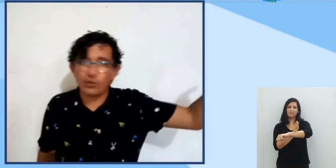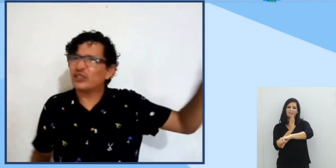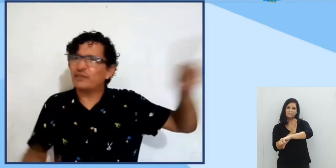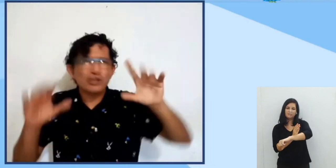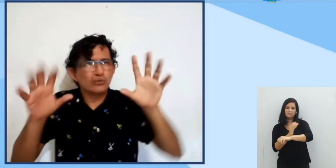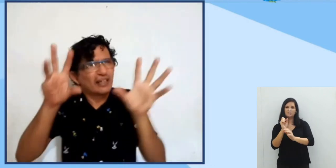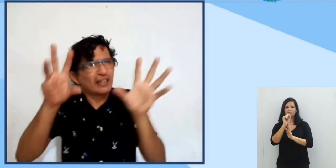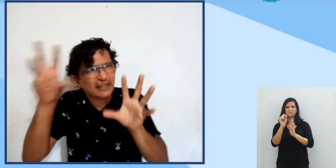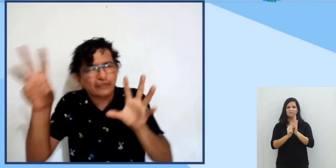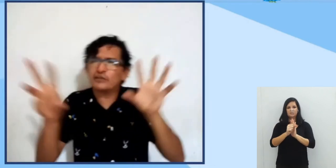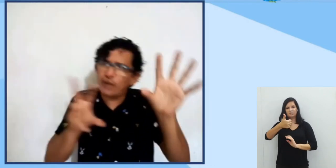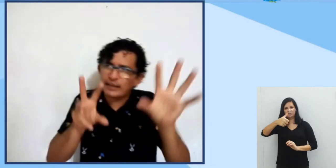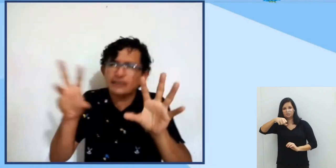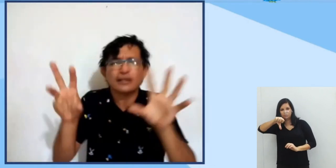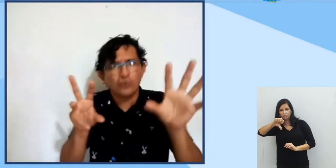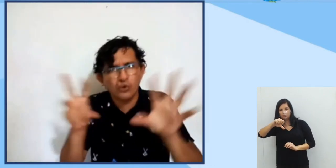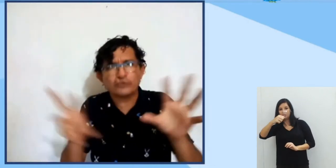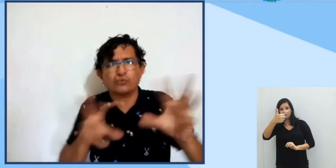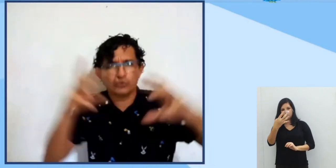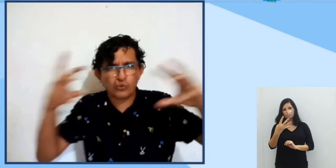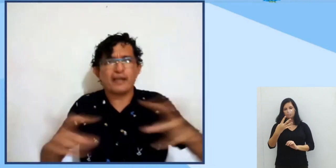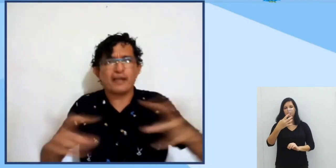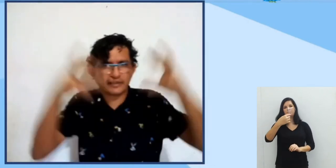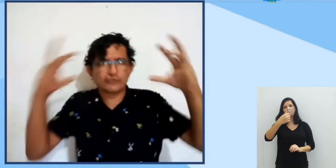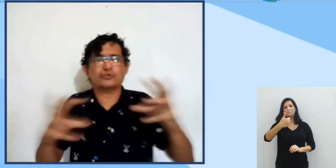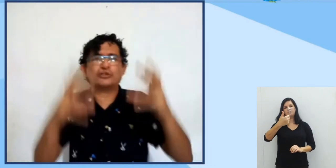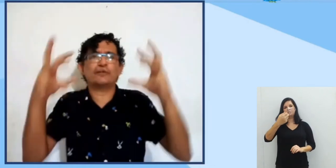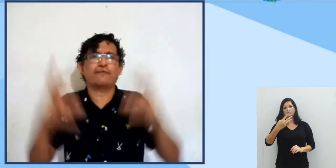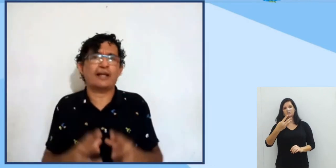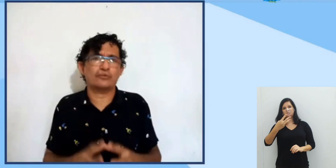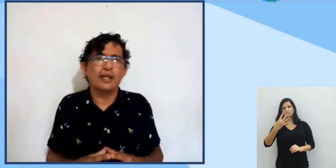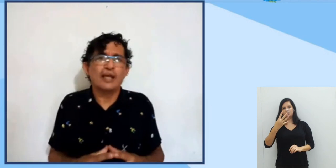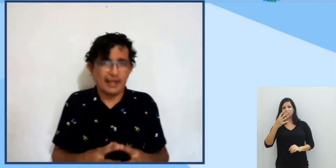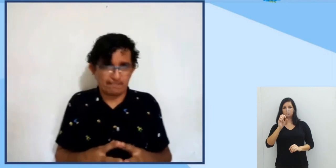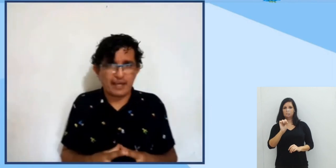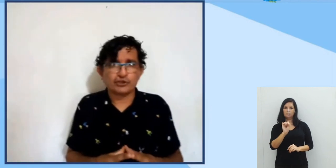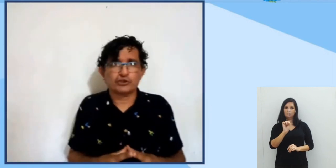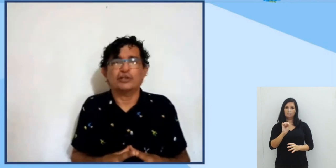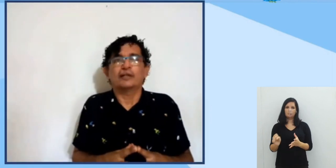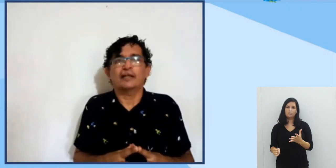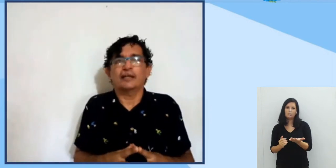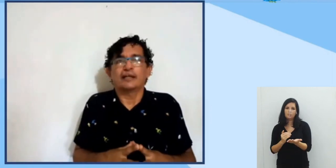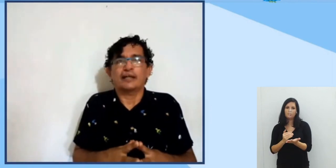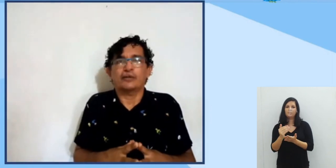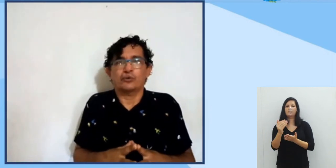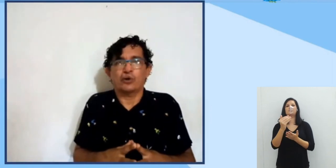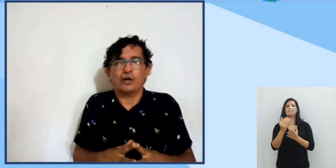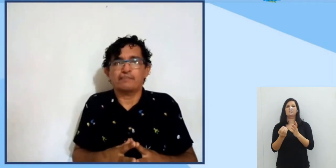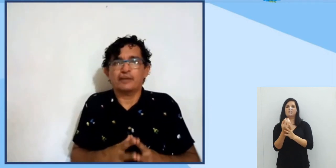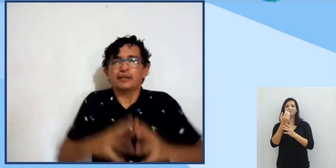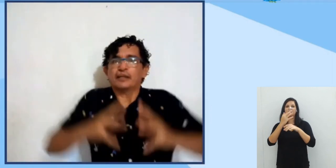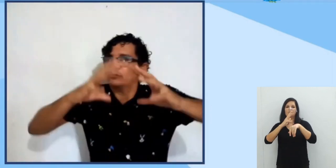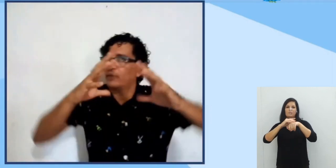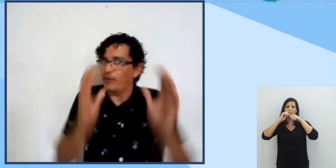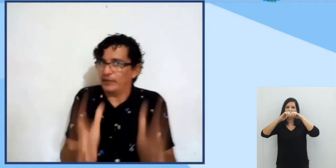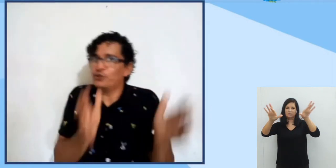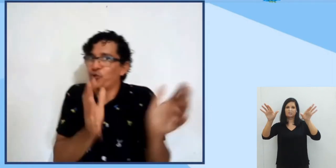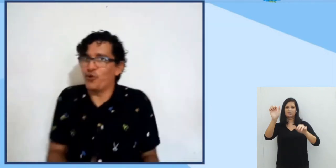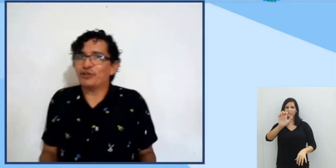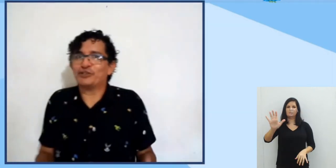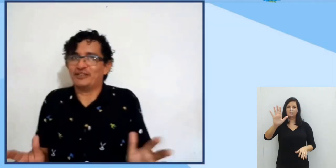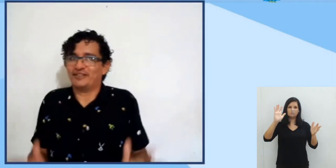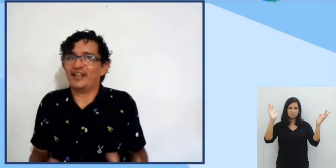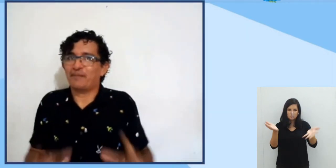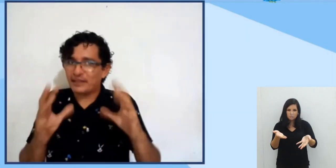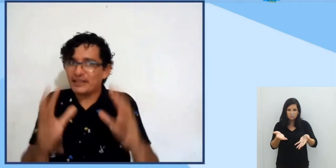século XIV, 1348, quando começa a surgir de fato a peste, né, na Europa. Não é